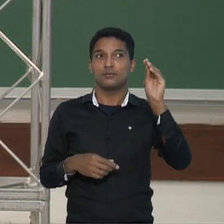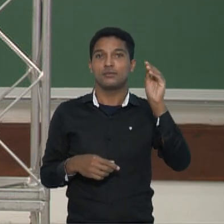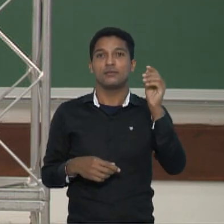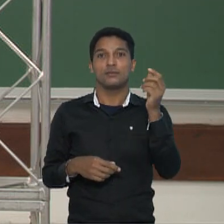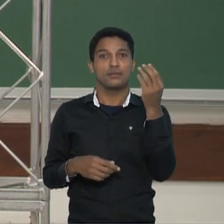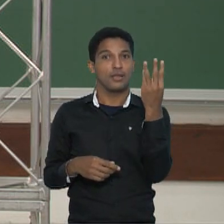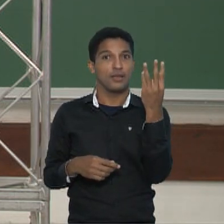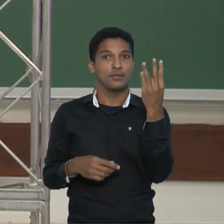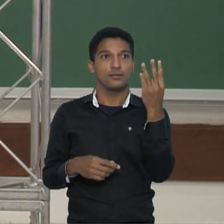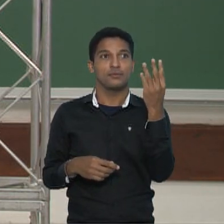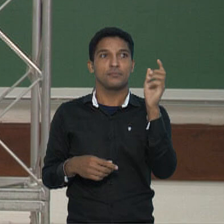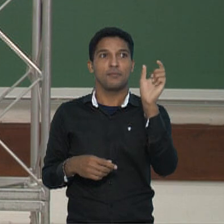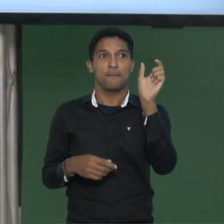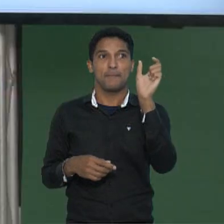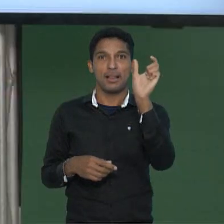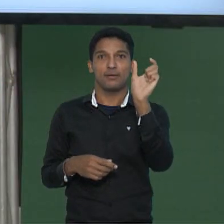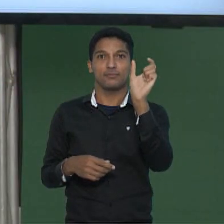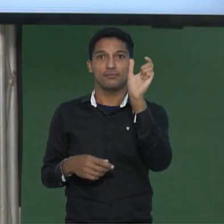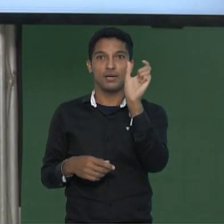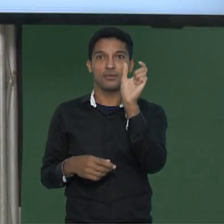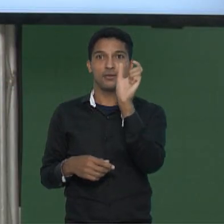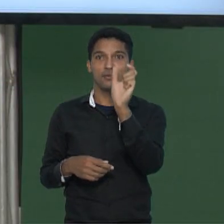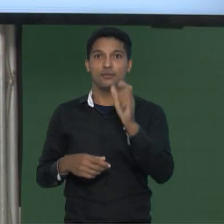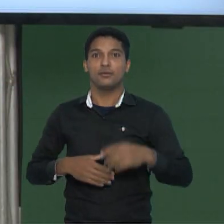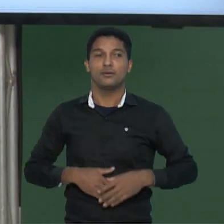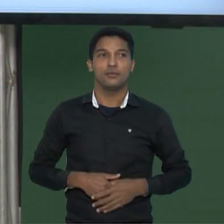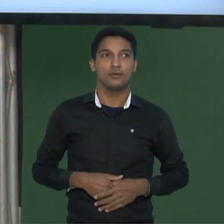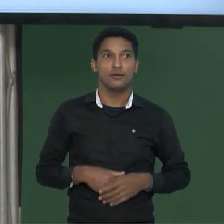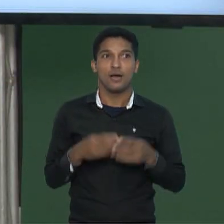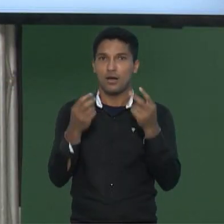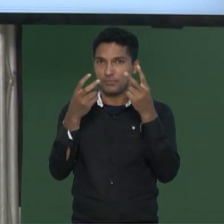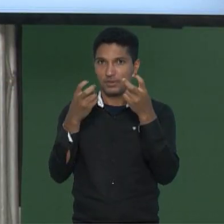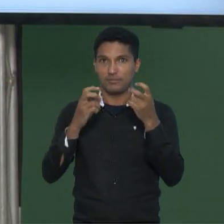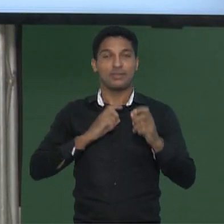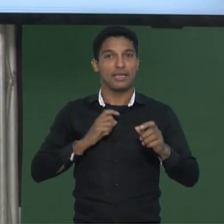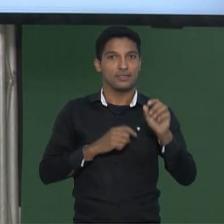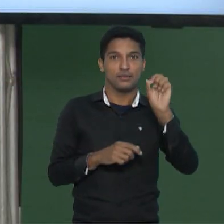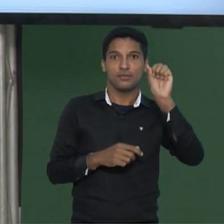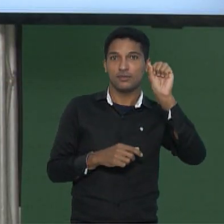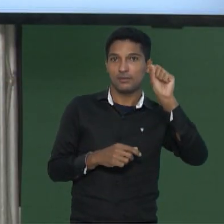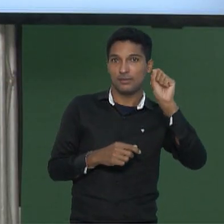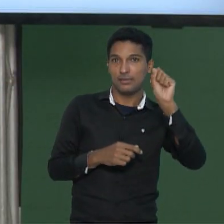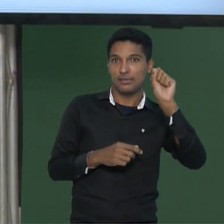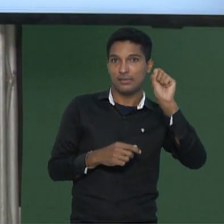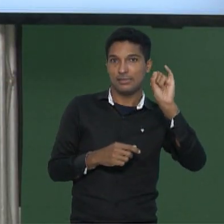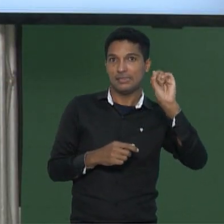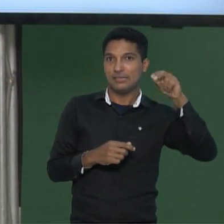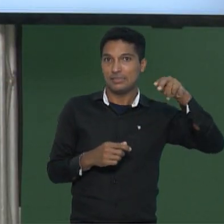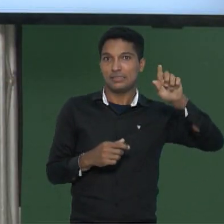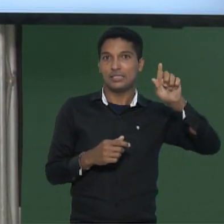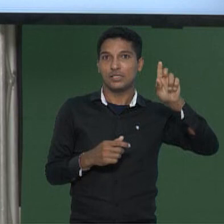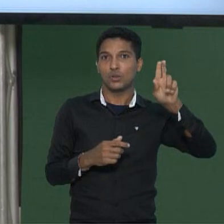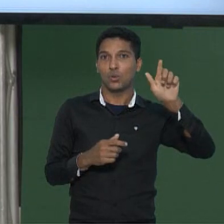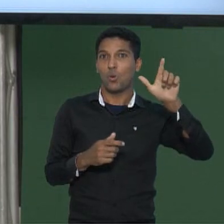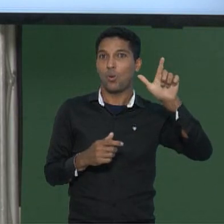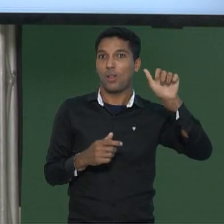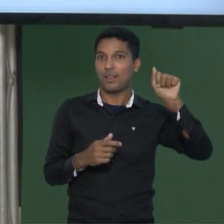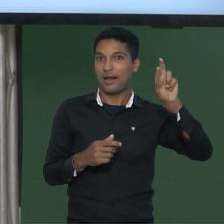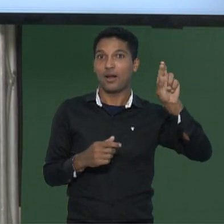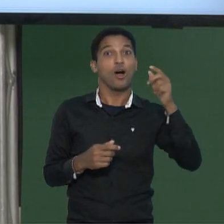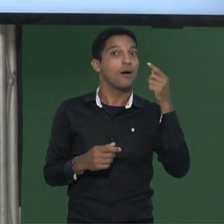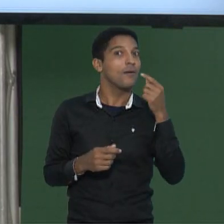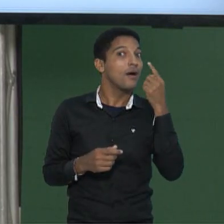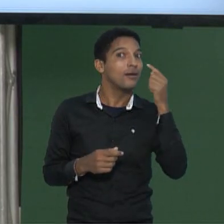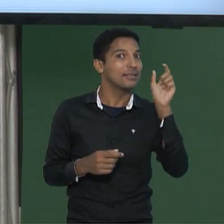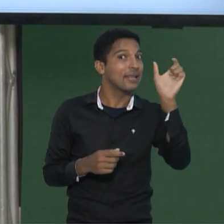são diferentes. Observem. Eu tenho singular a man e o plural